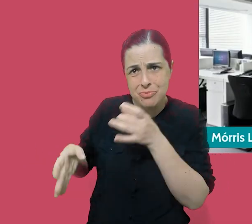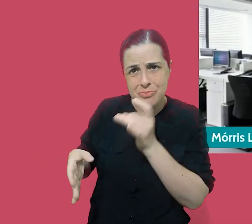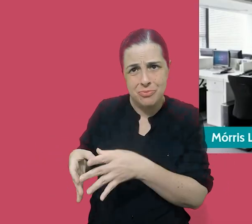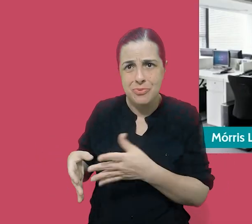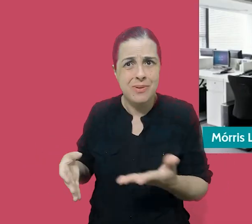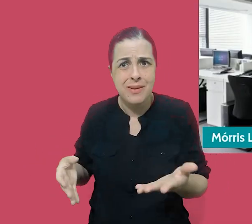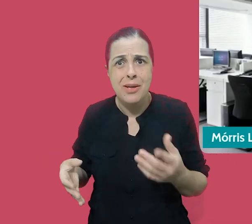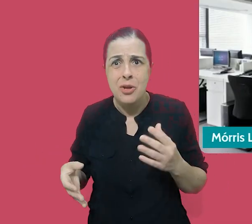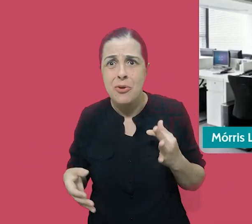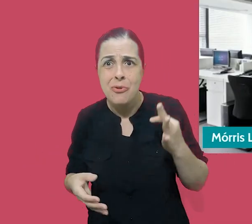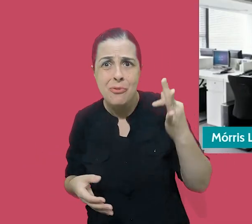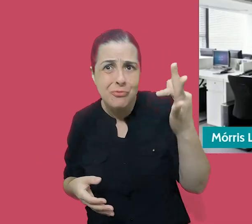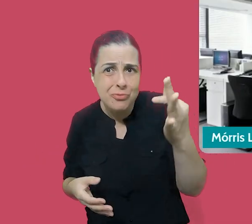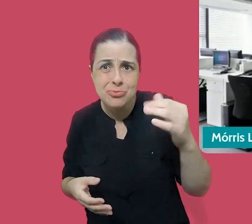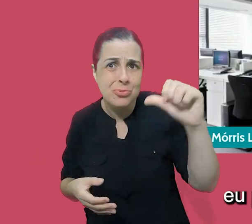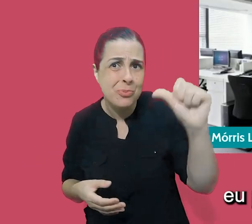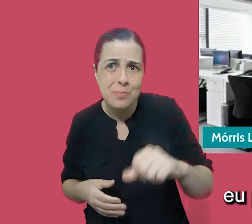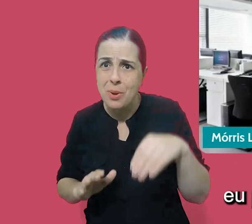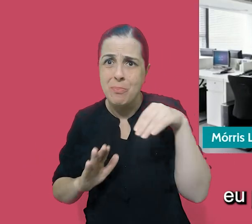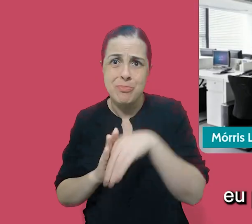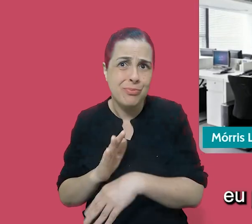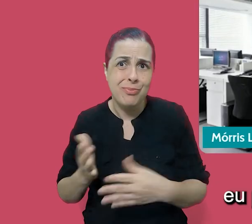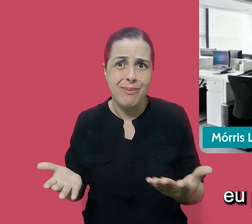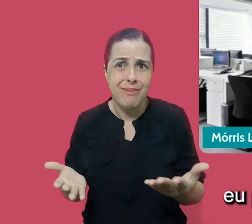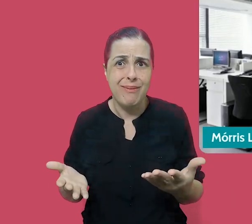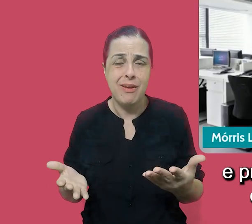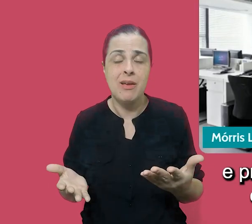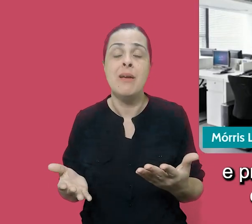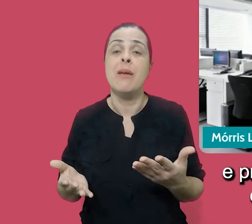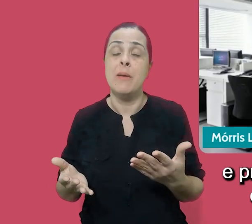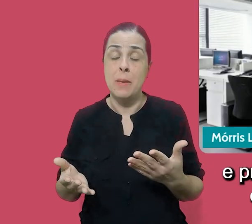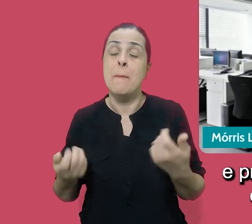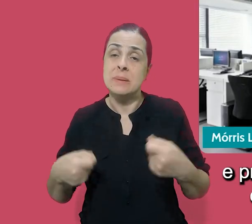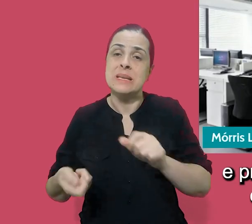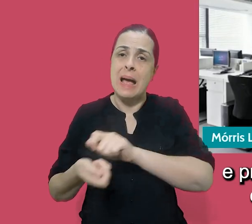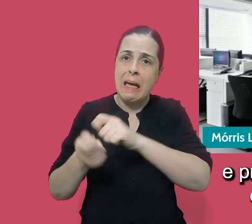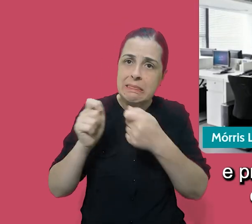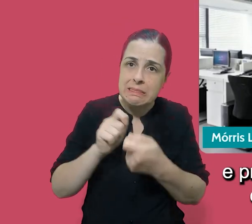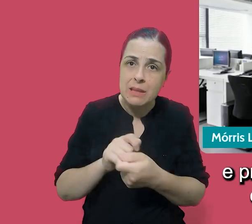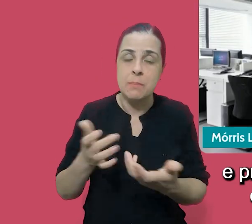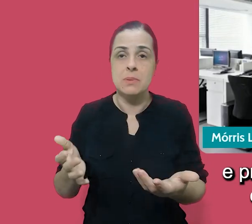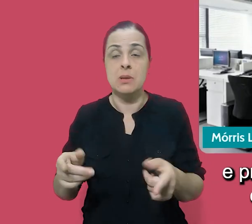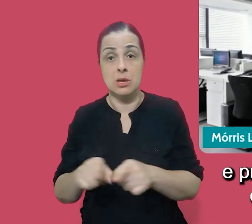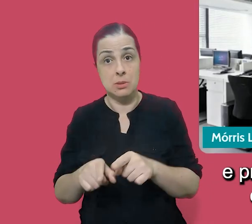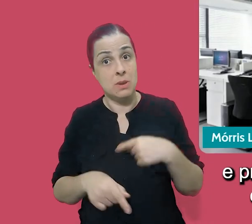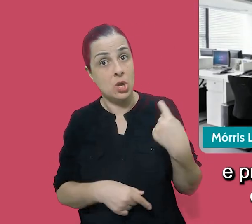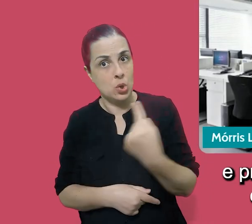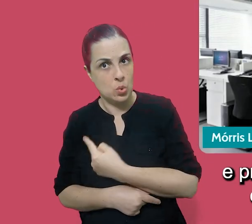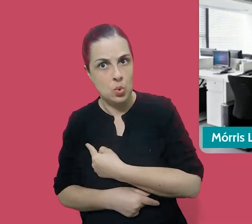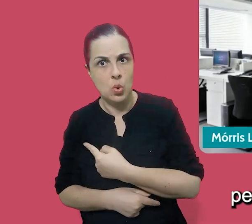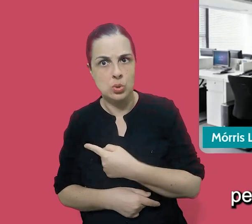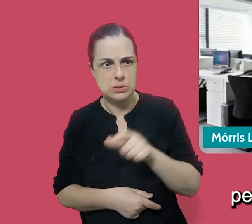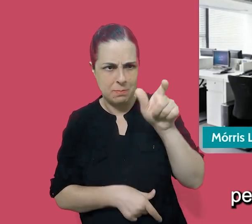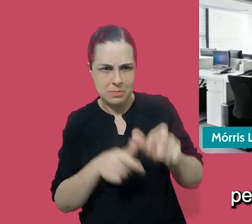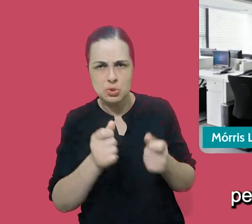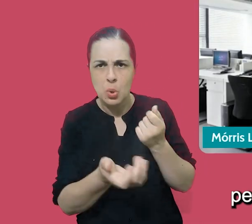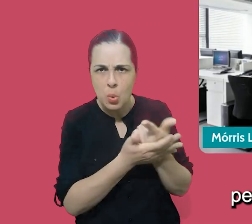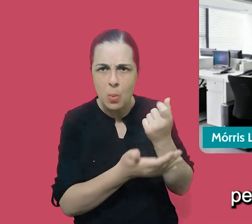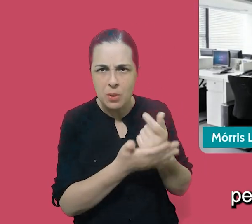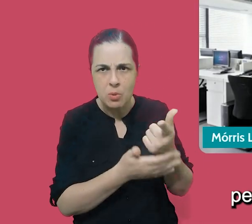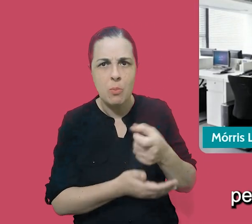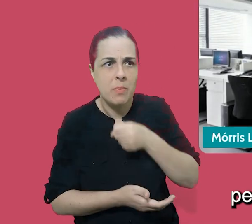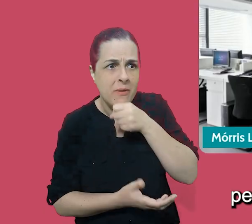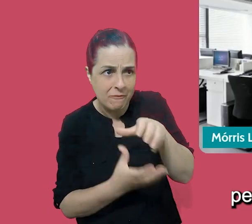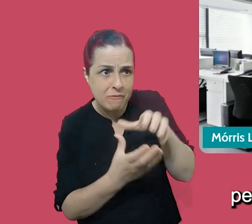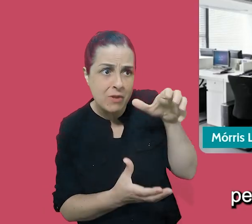está envelhecendo, né? Não tem jeito, eu preciso me adaptar para isso. E para poder entender e atender o consumidor mais velho, eu preciso ter essas pessoas dentro